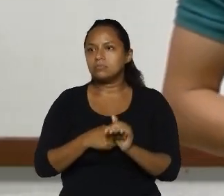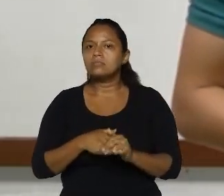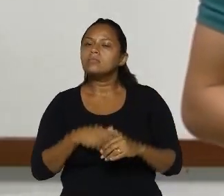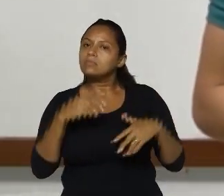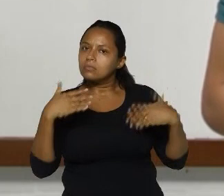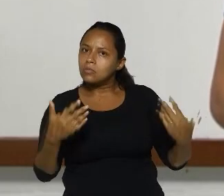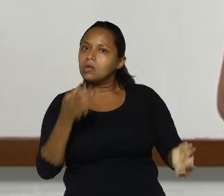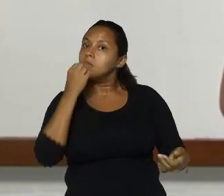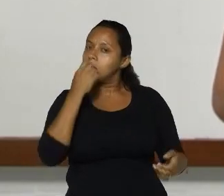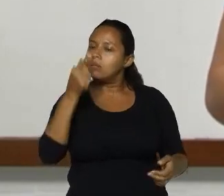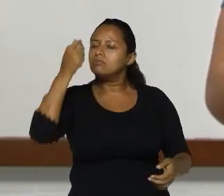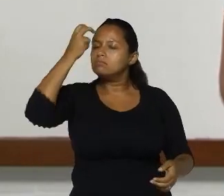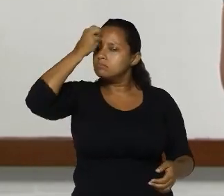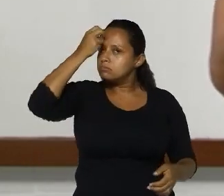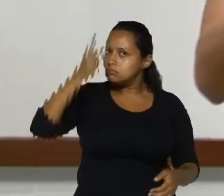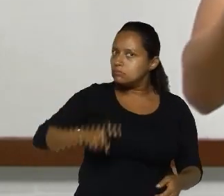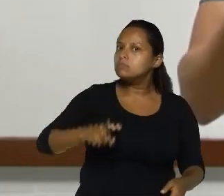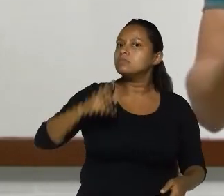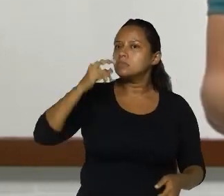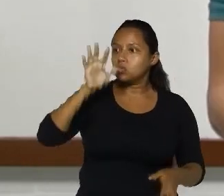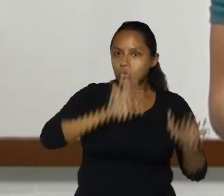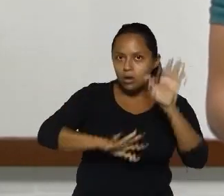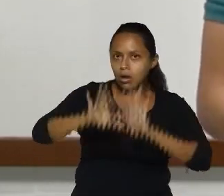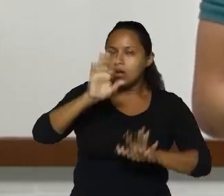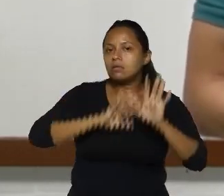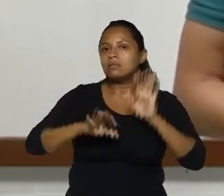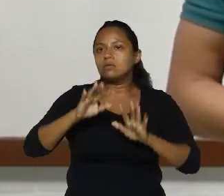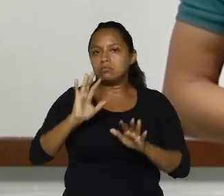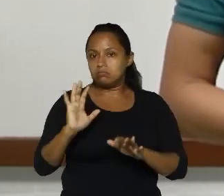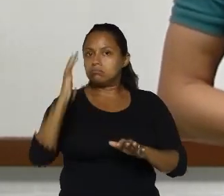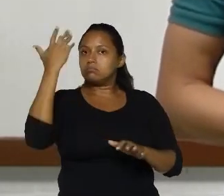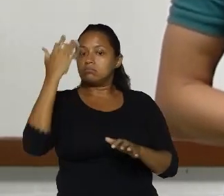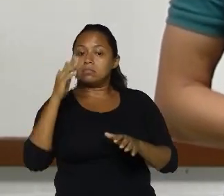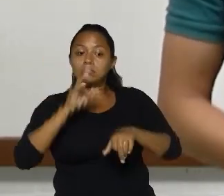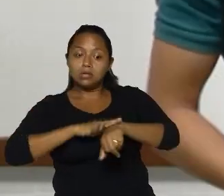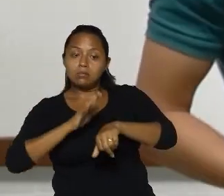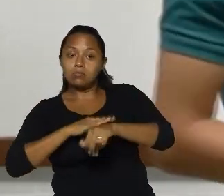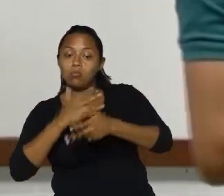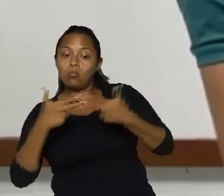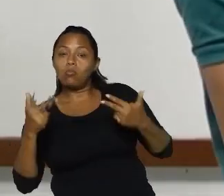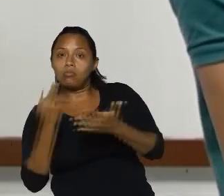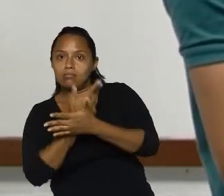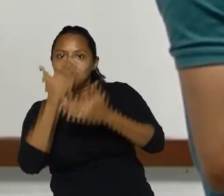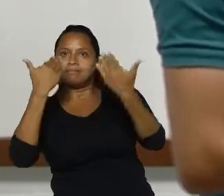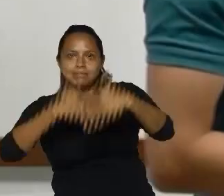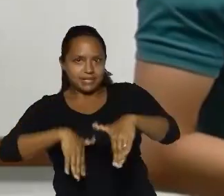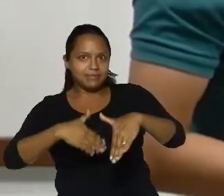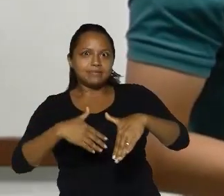bom ficar esperto para este tipo de situação em uma prova.